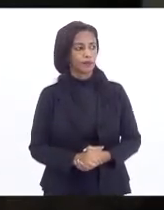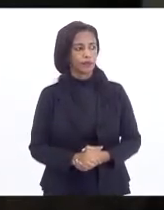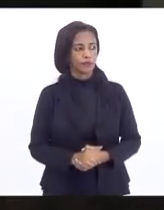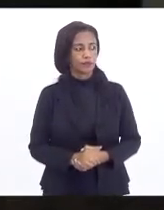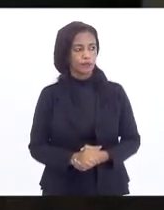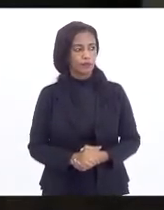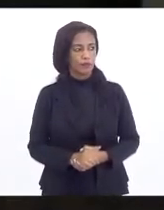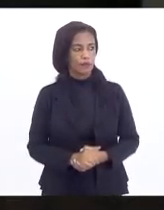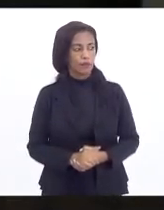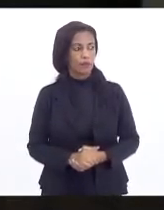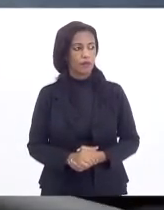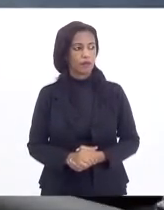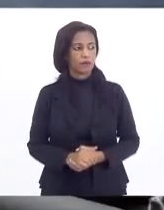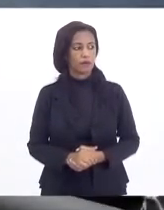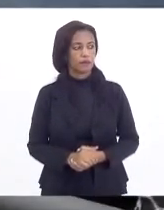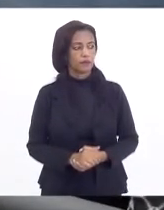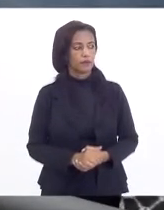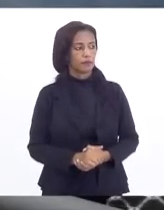Deputado Anderson Moraes.